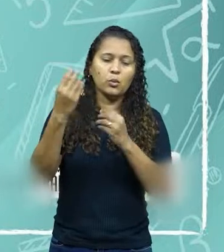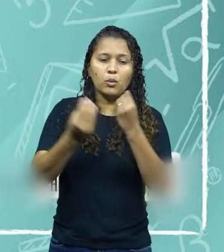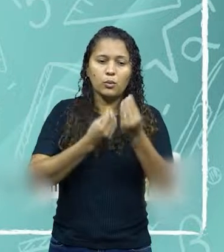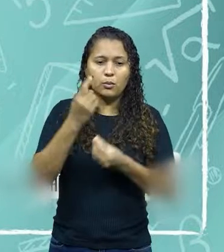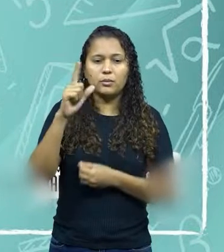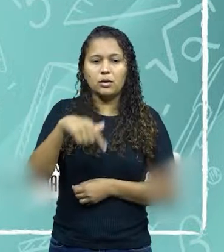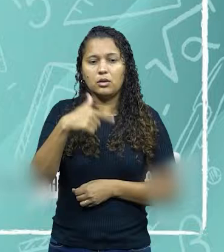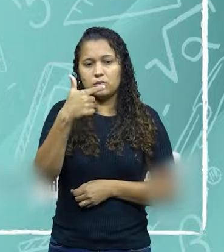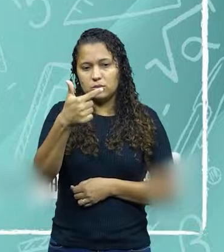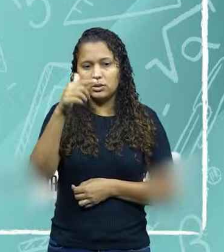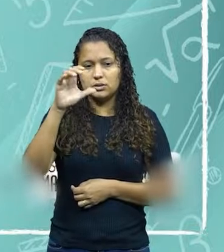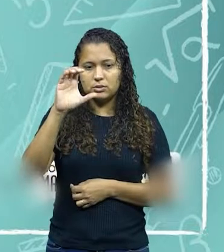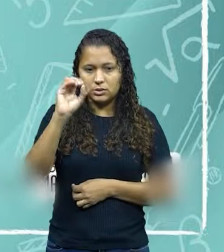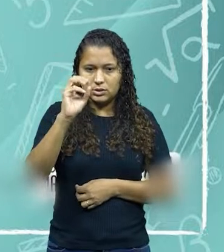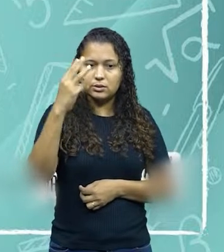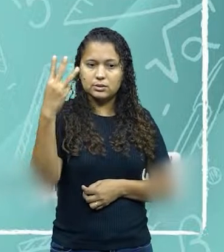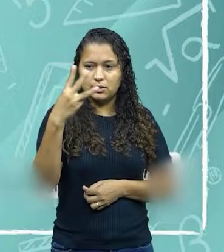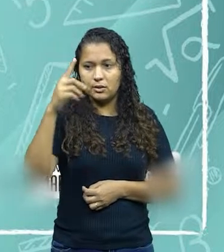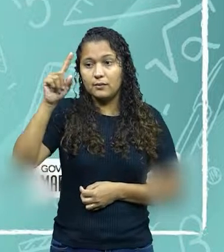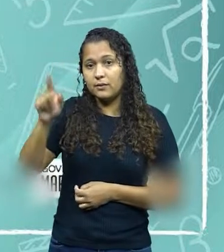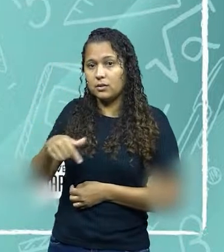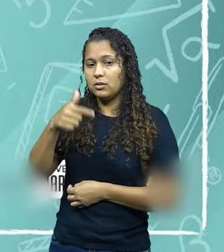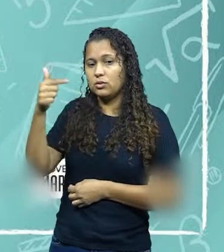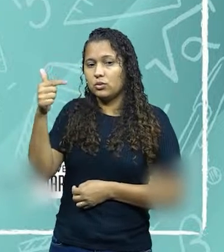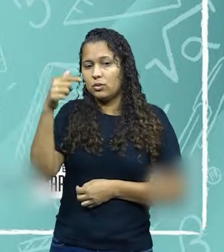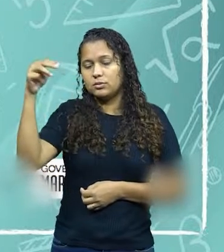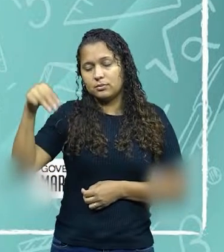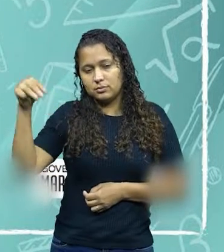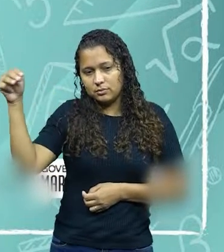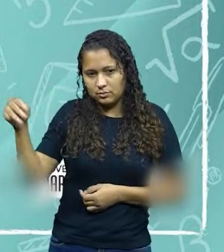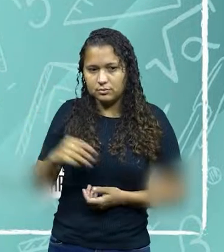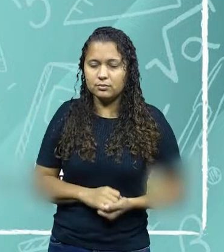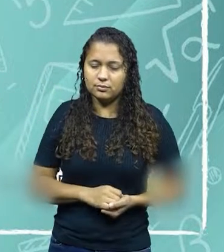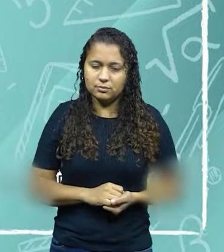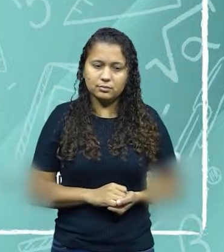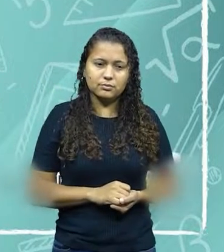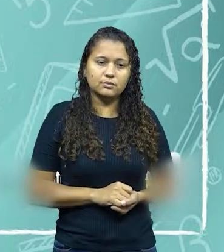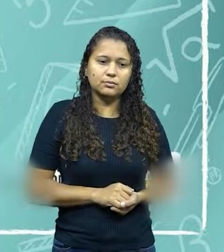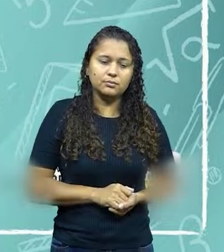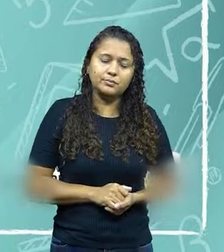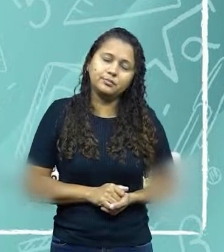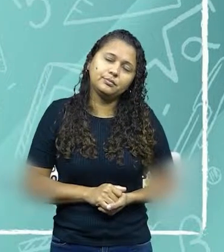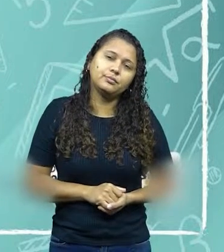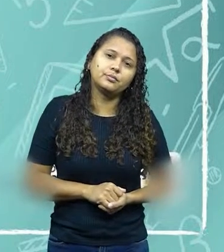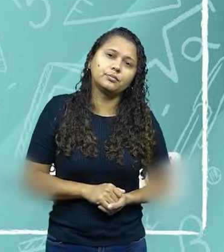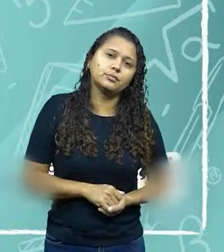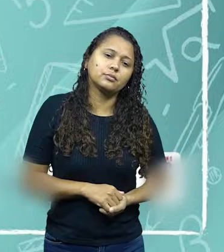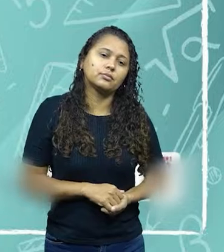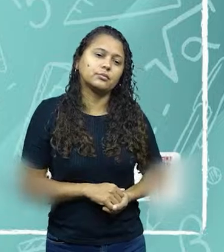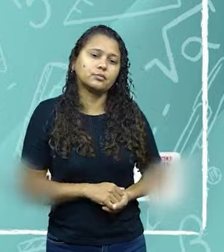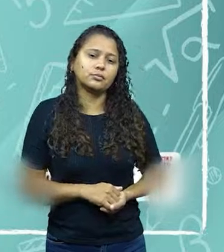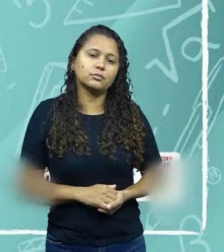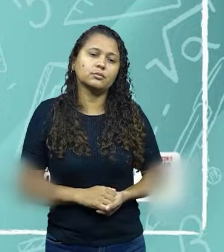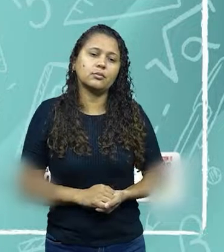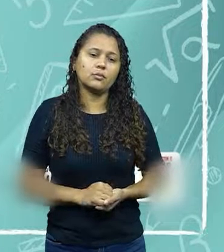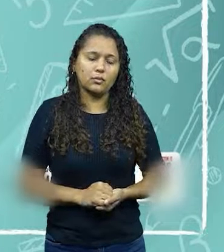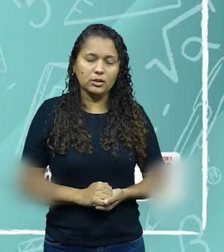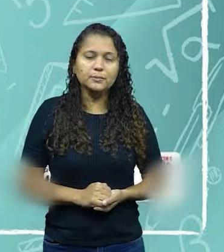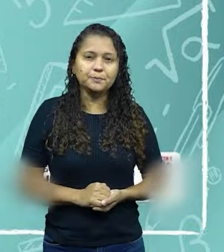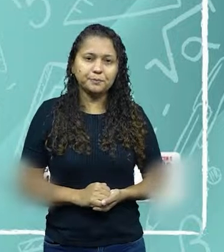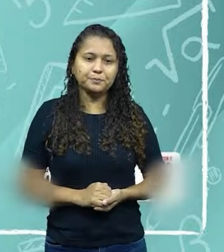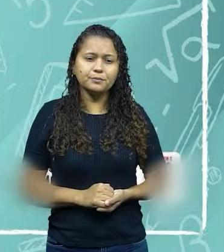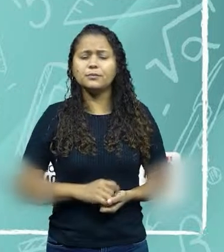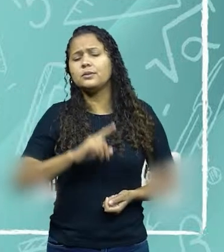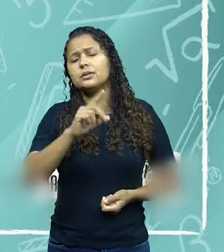a 203 milímetros. Então, 8 vezes 25,4 equivale a